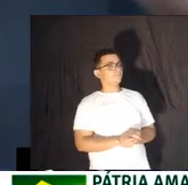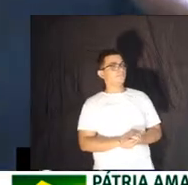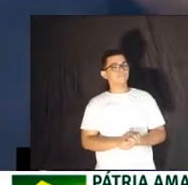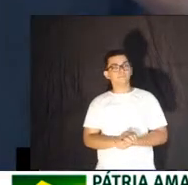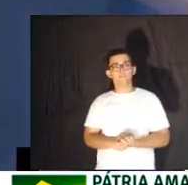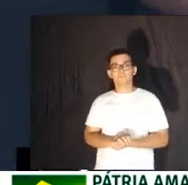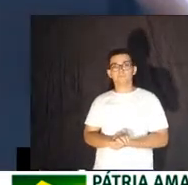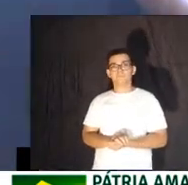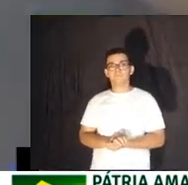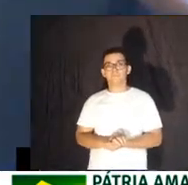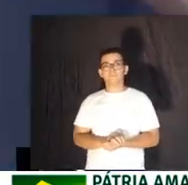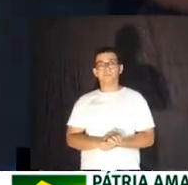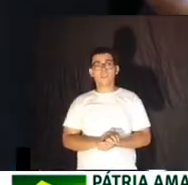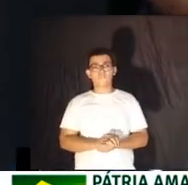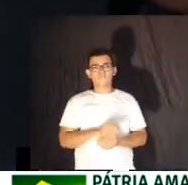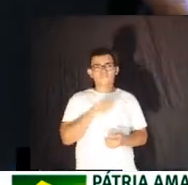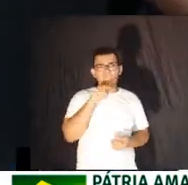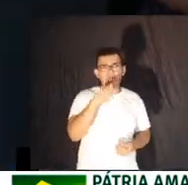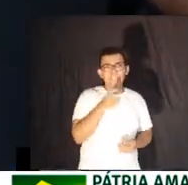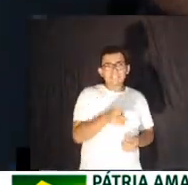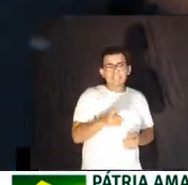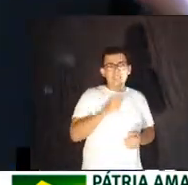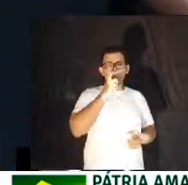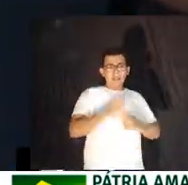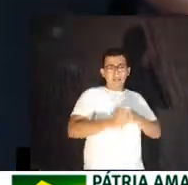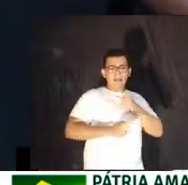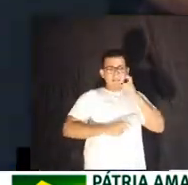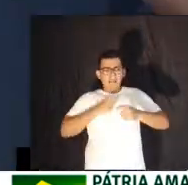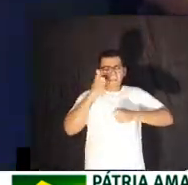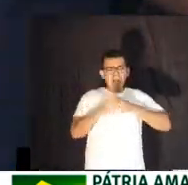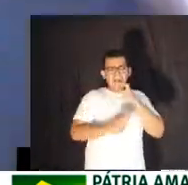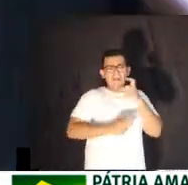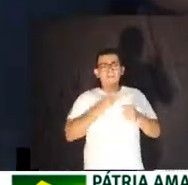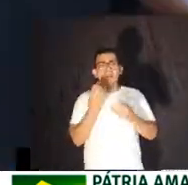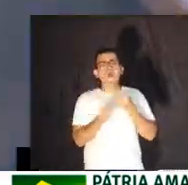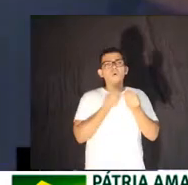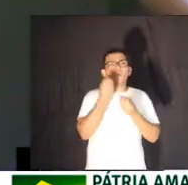Você com raiva me atacando e eu só com um beijo dou um troco.